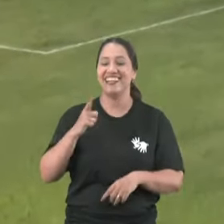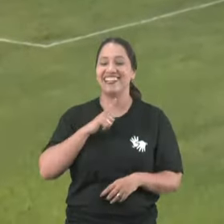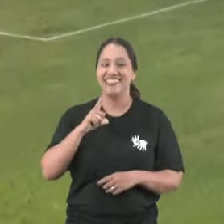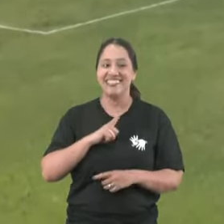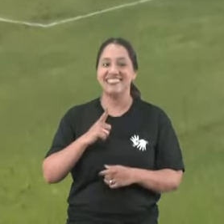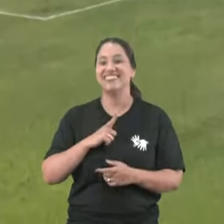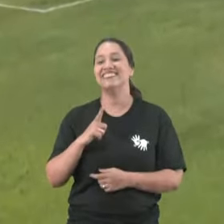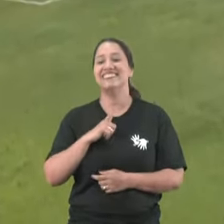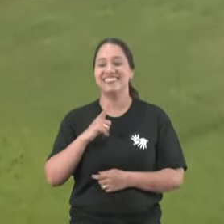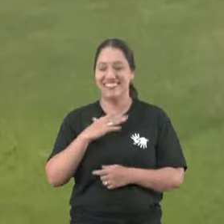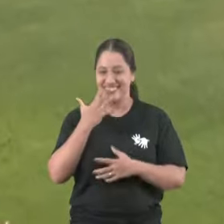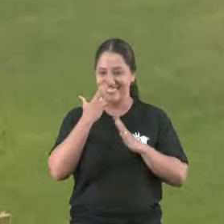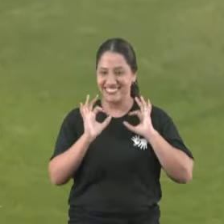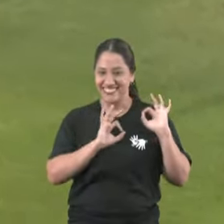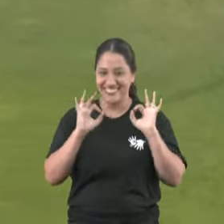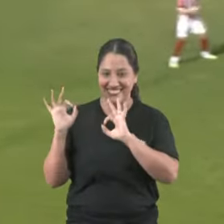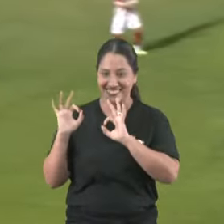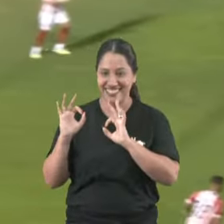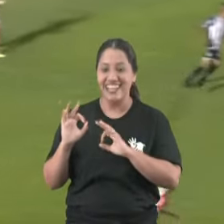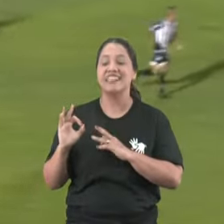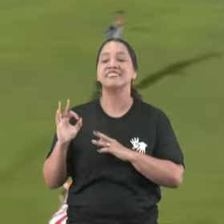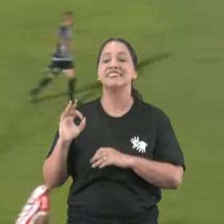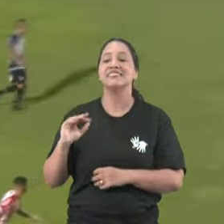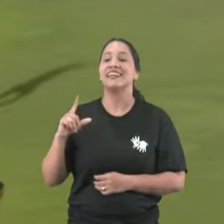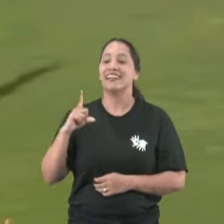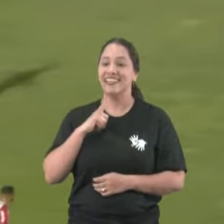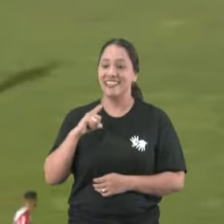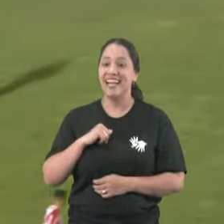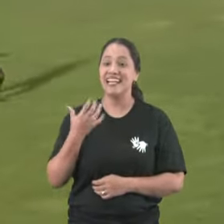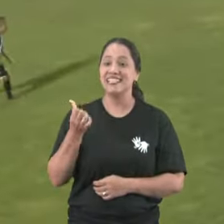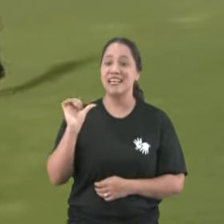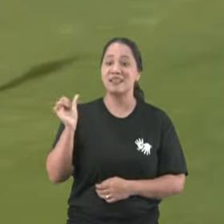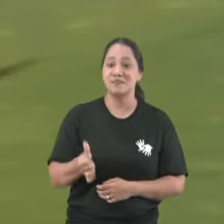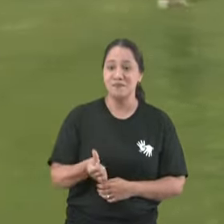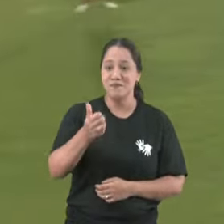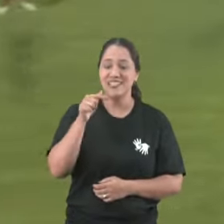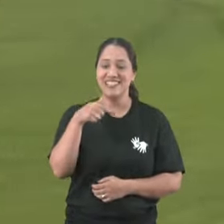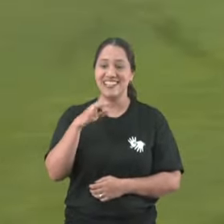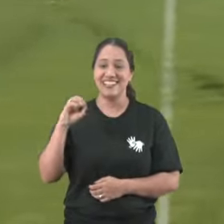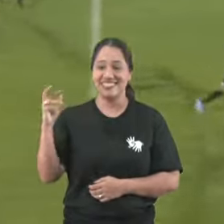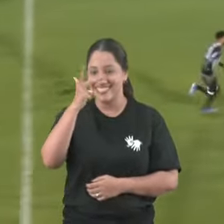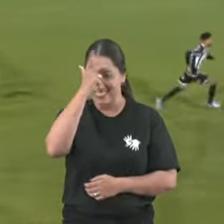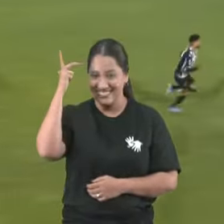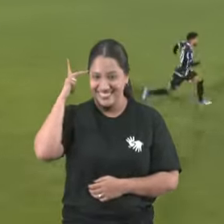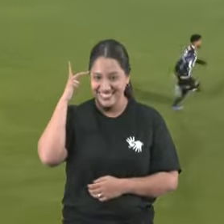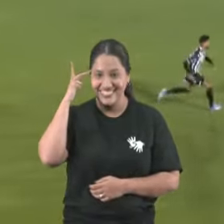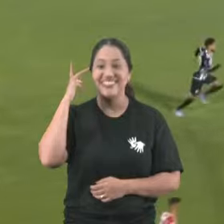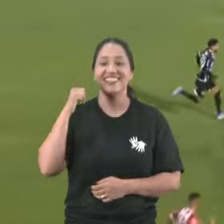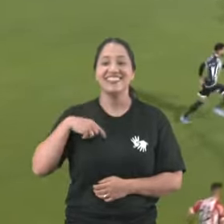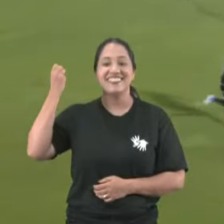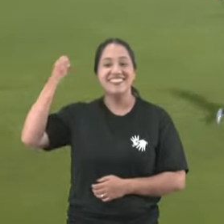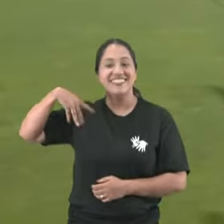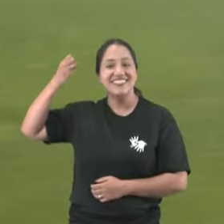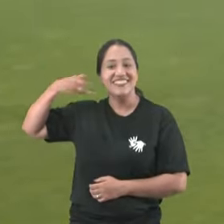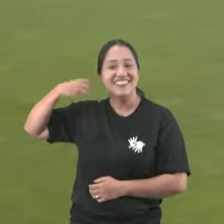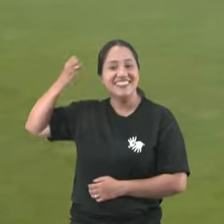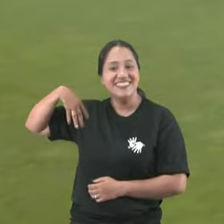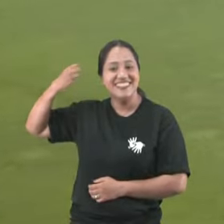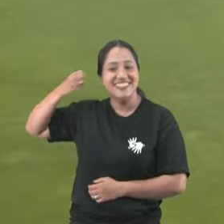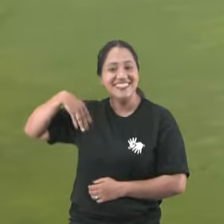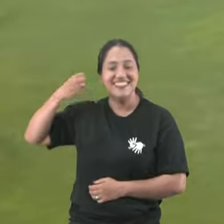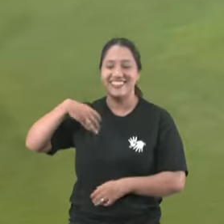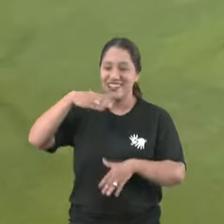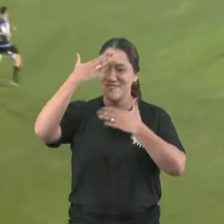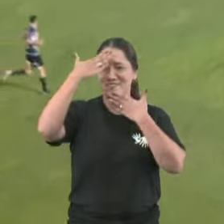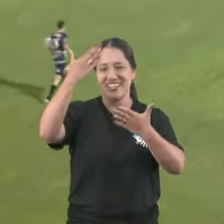conectados simultaneamente no canal padrão e outras 6.700 pessoas nos acompanhando no canal de áudio descrição. Nosso muito